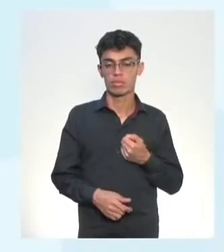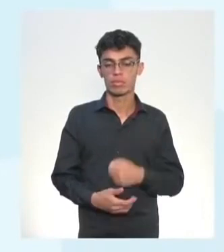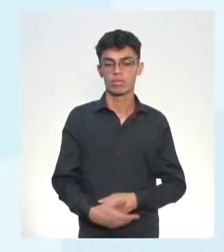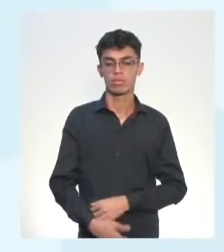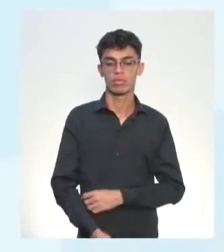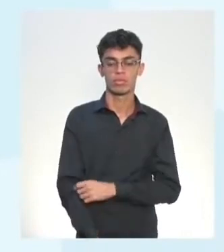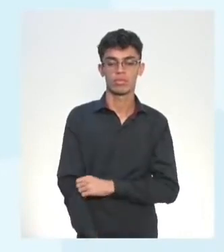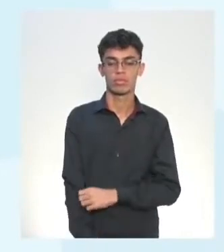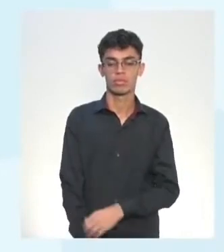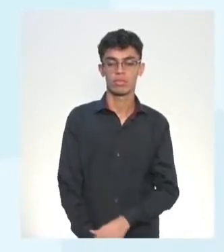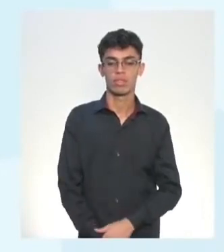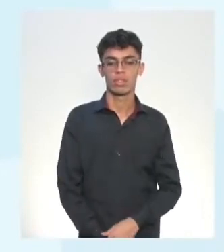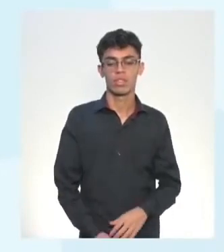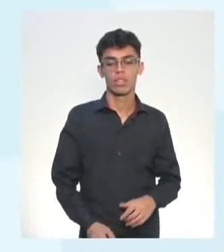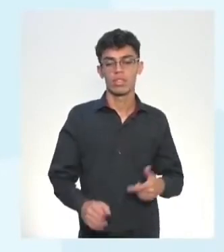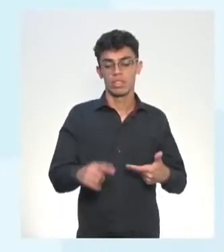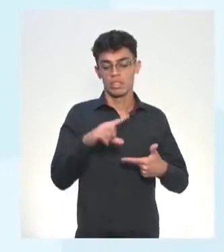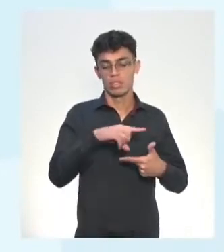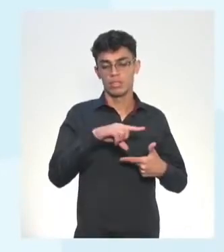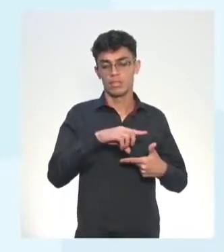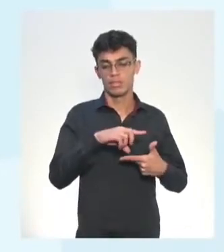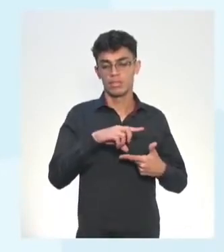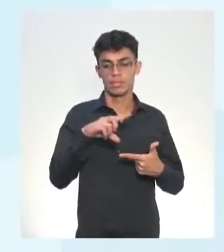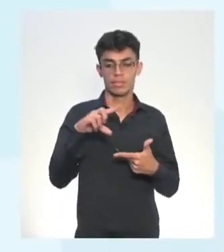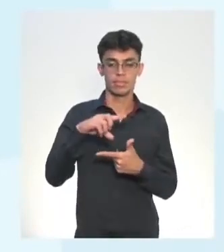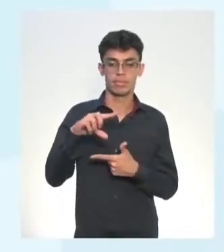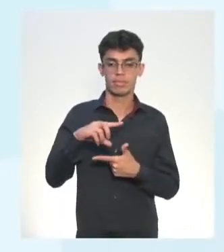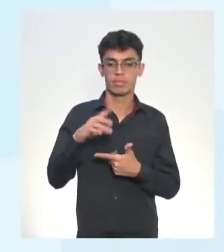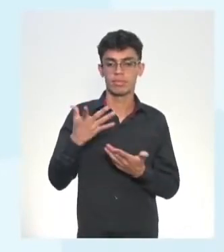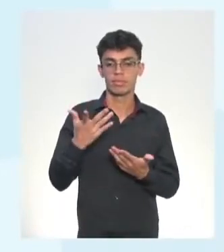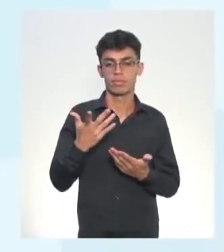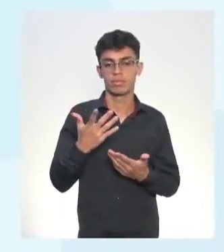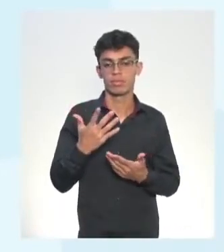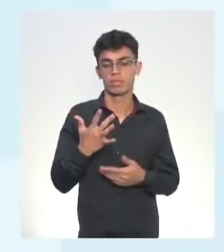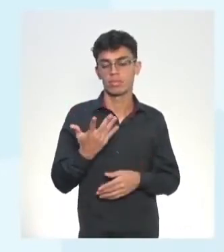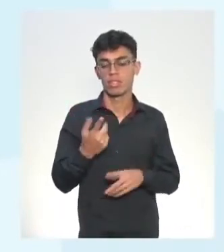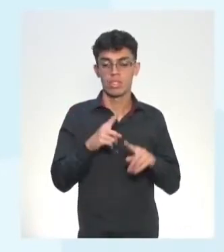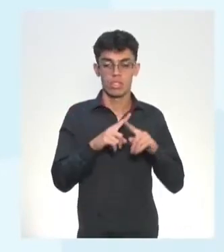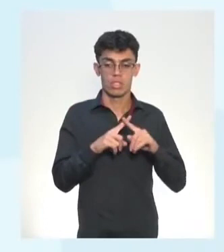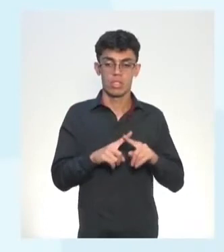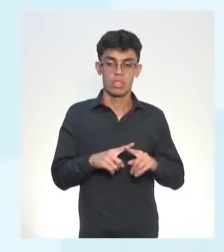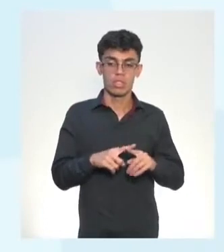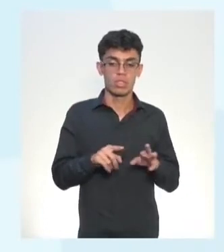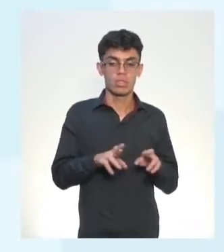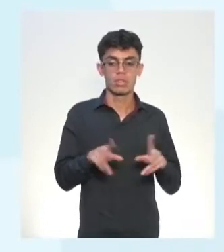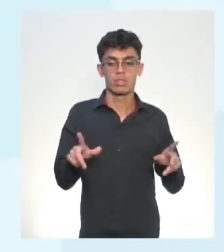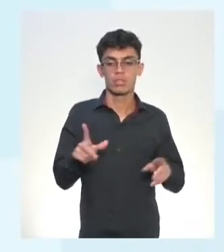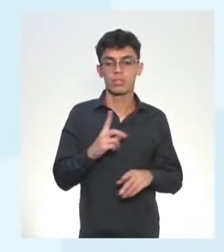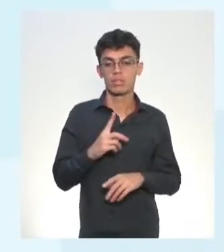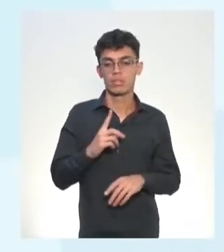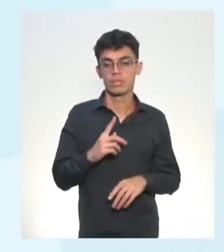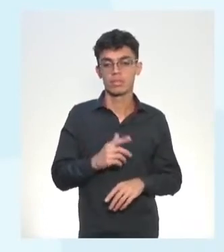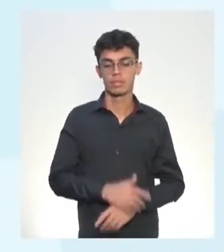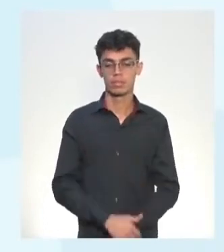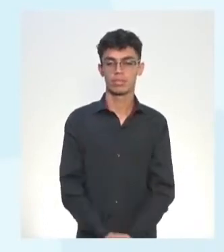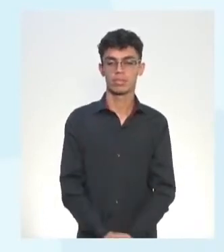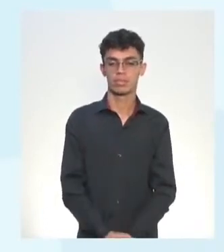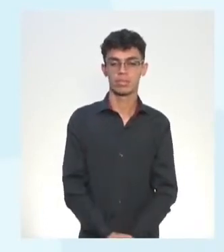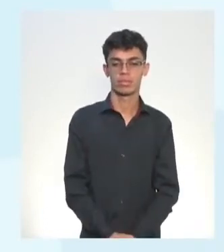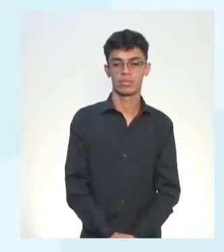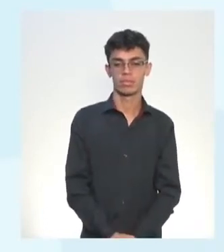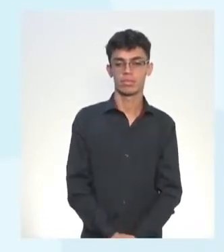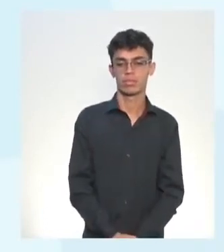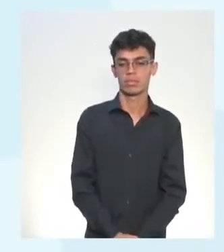pode ser x, ou então a diferença entre dois quadradinhos, ó, você pode dizer assim, né? Esse quadradinho tem lado 1 e esse outro não